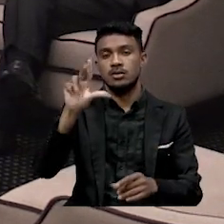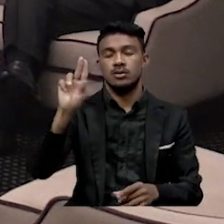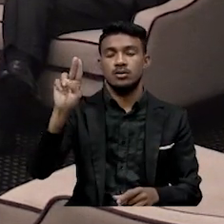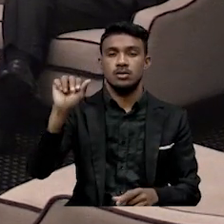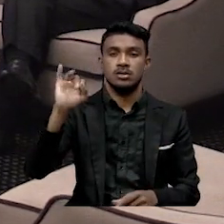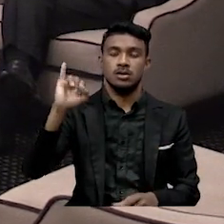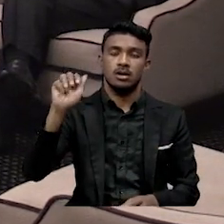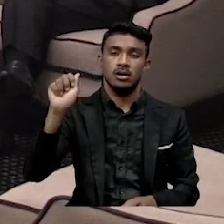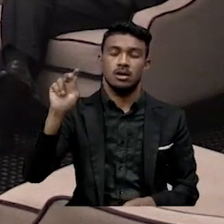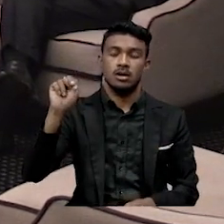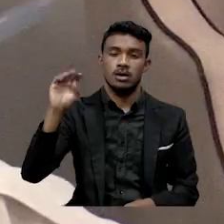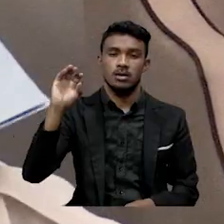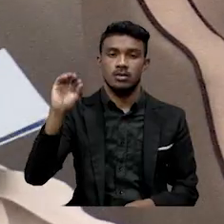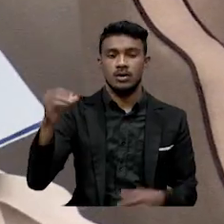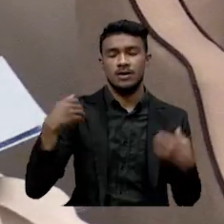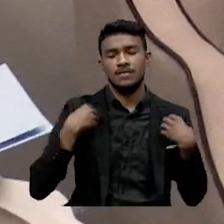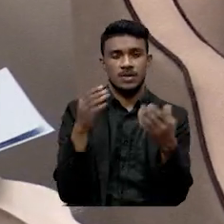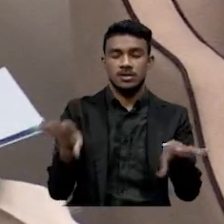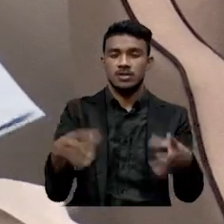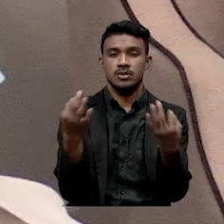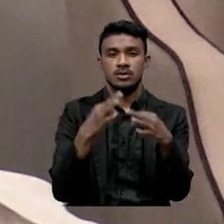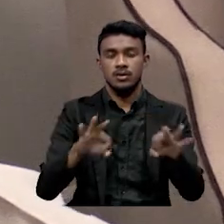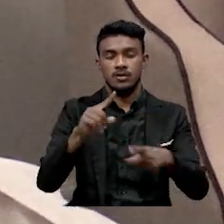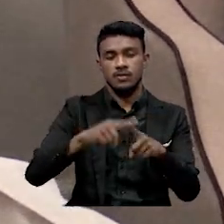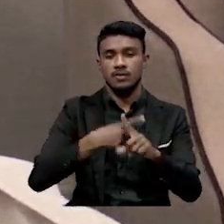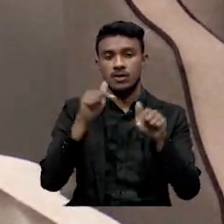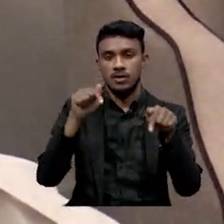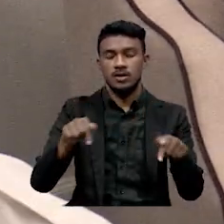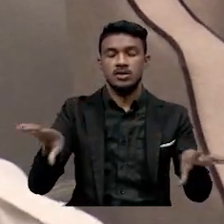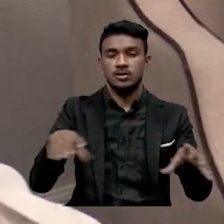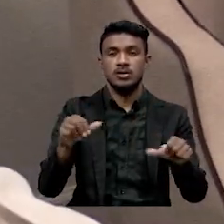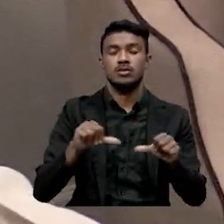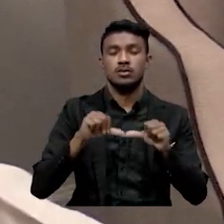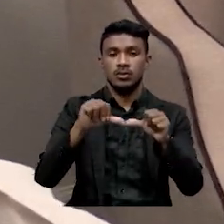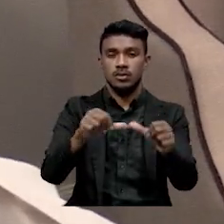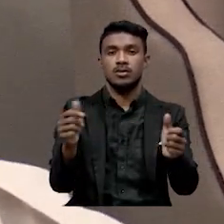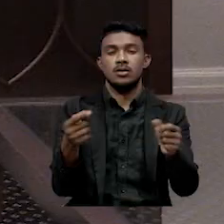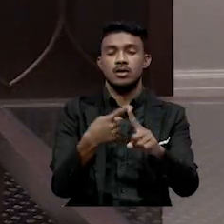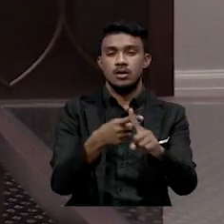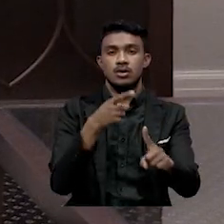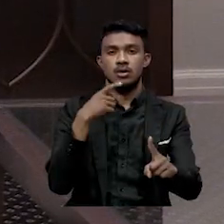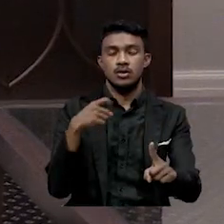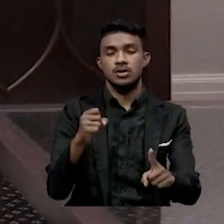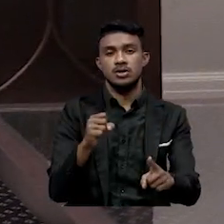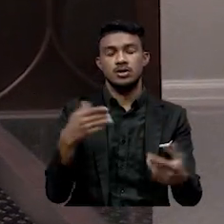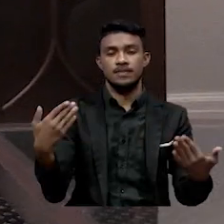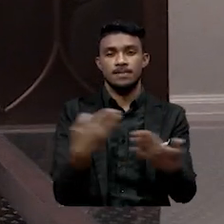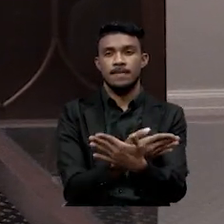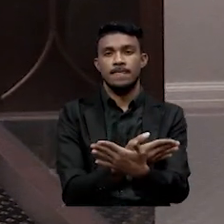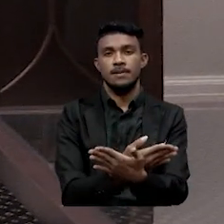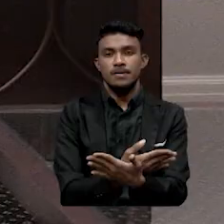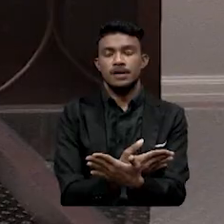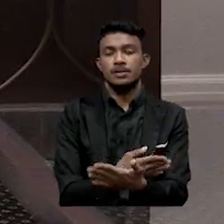en remata nini mandatu iha fulang ne. Servisu ne beha huti ona, bele continua husi consul geral fong. Obra